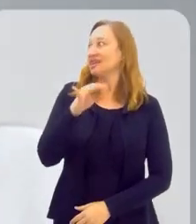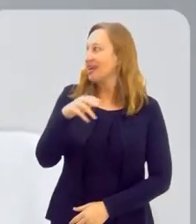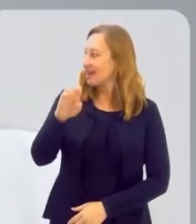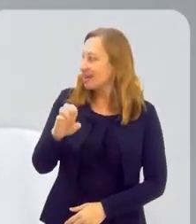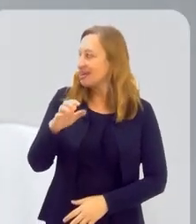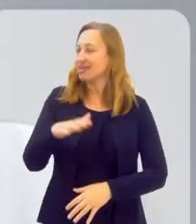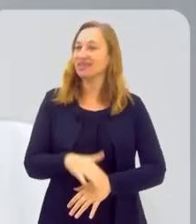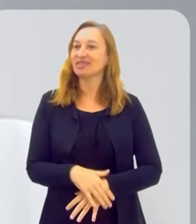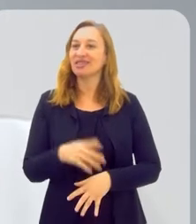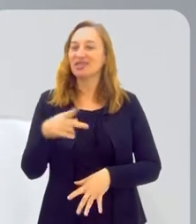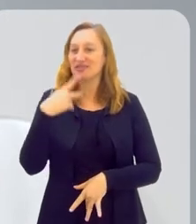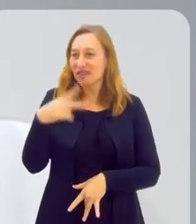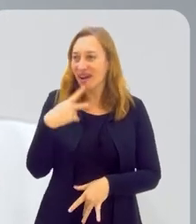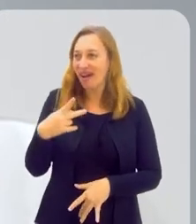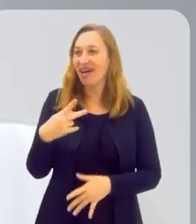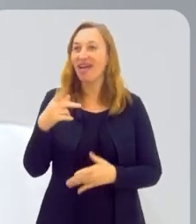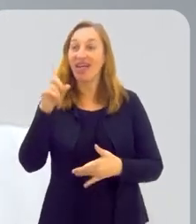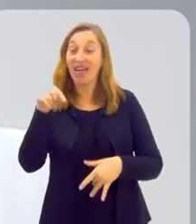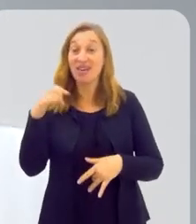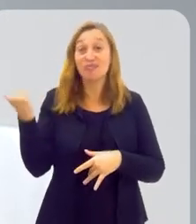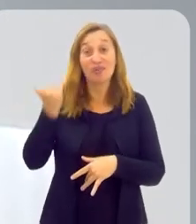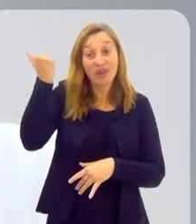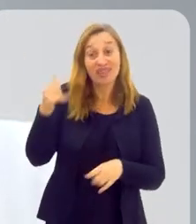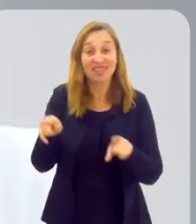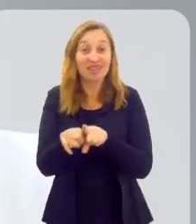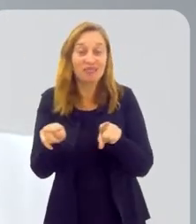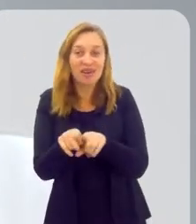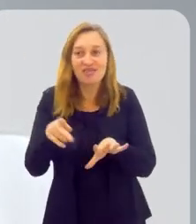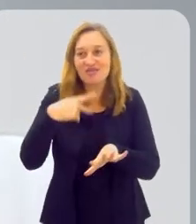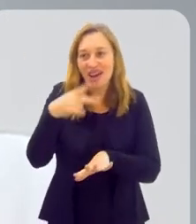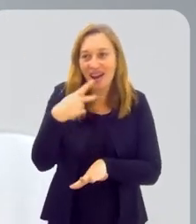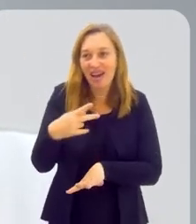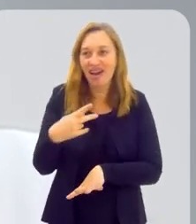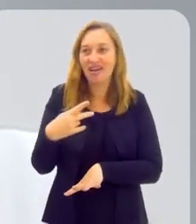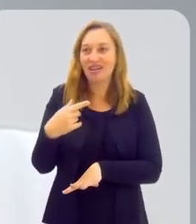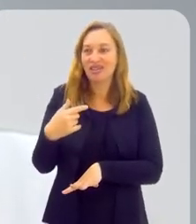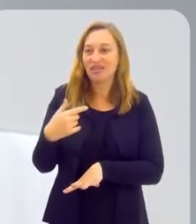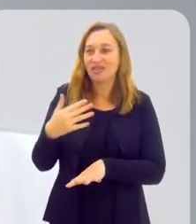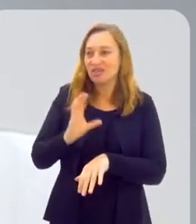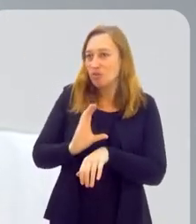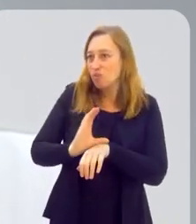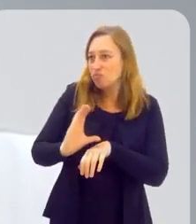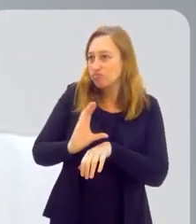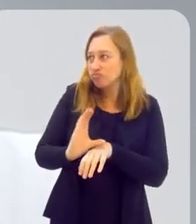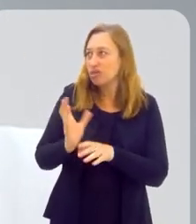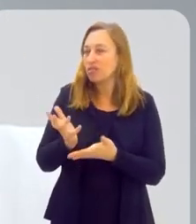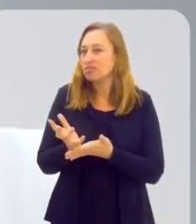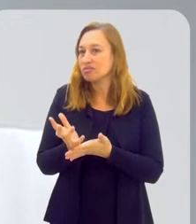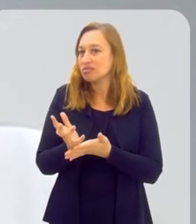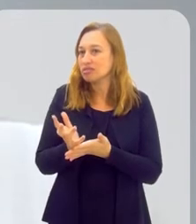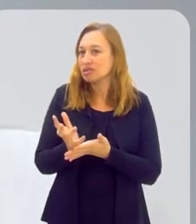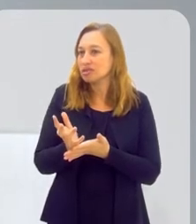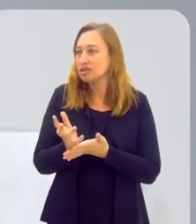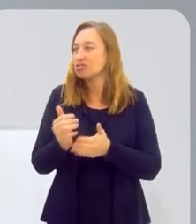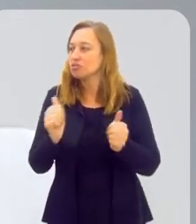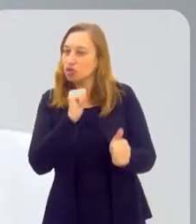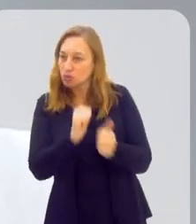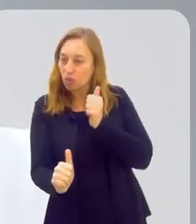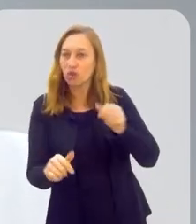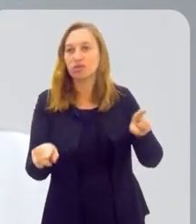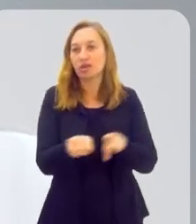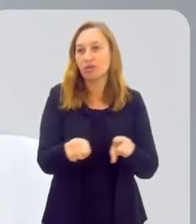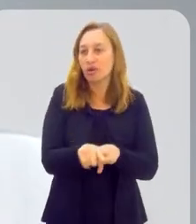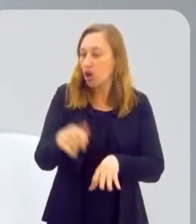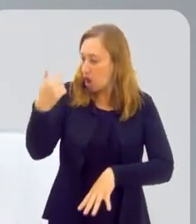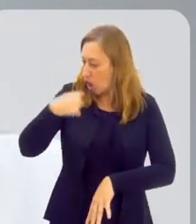Daniela, para falar disso é importante também dizer que eu comecei o meu percurso como desportista